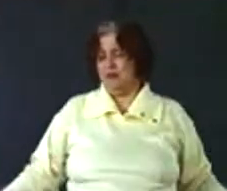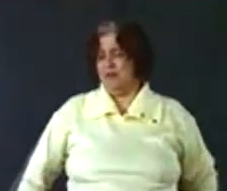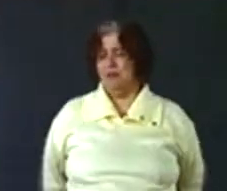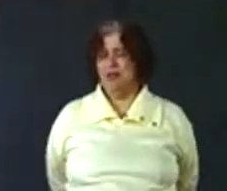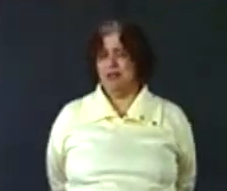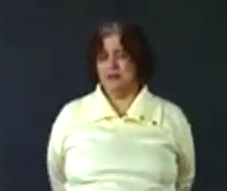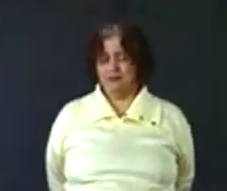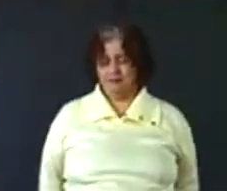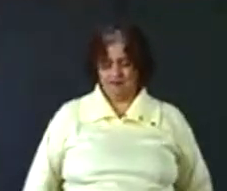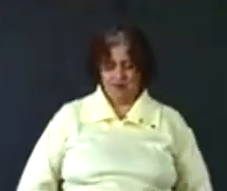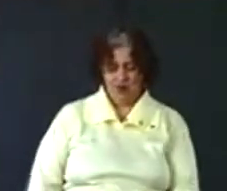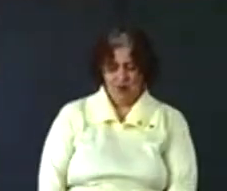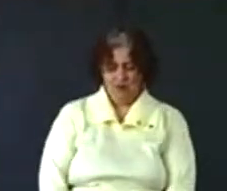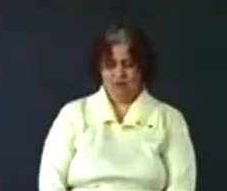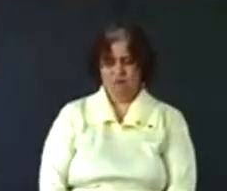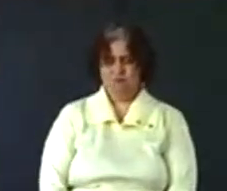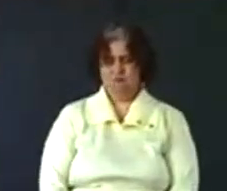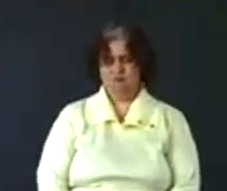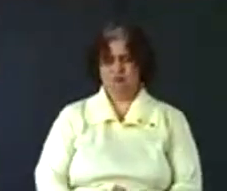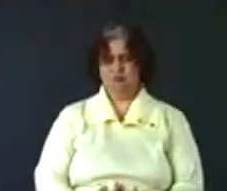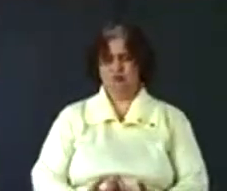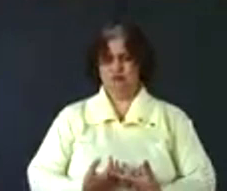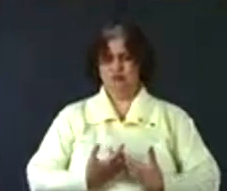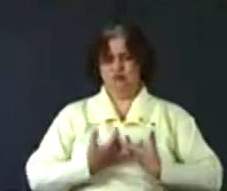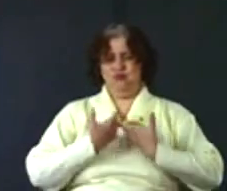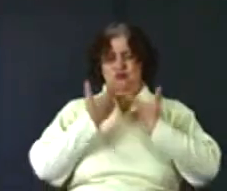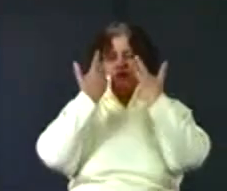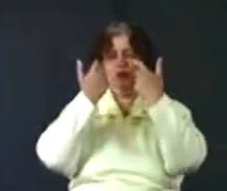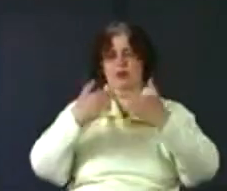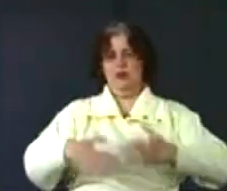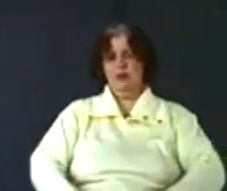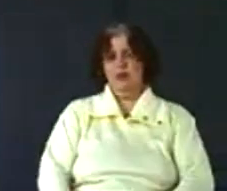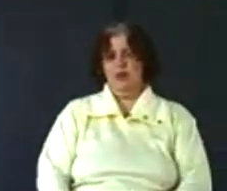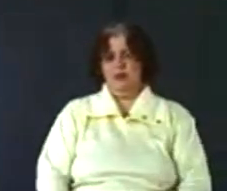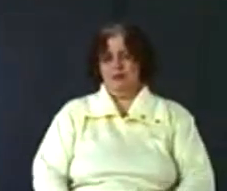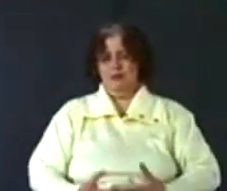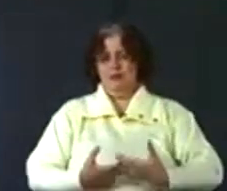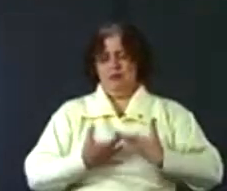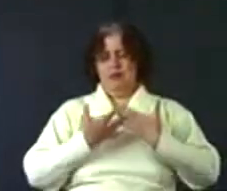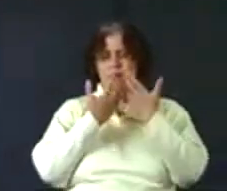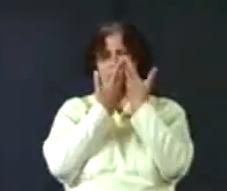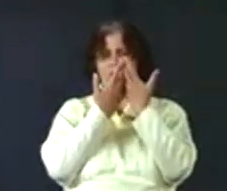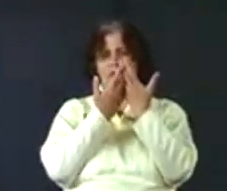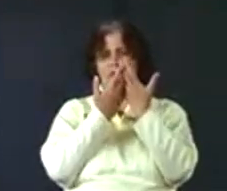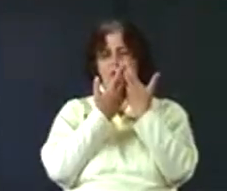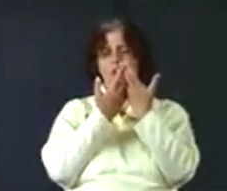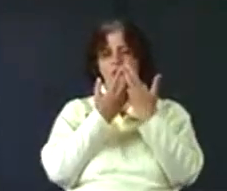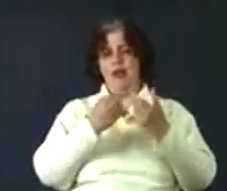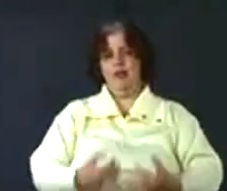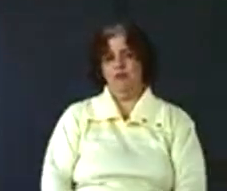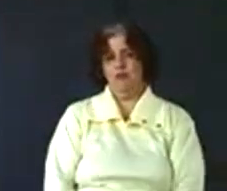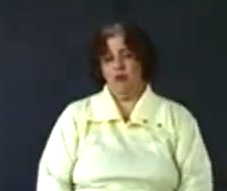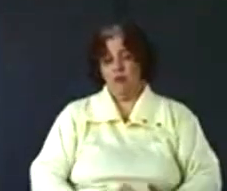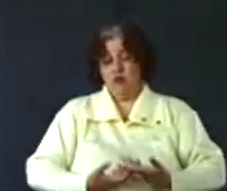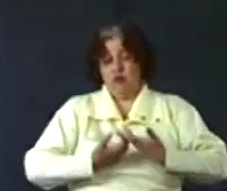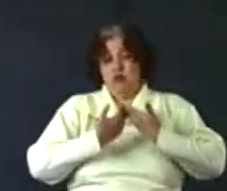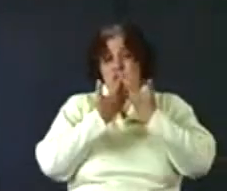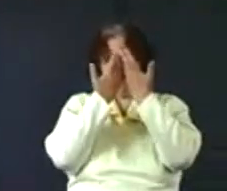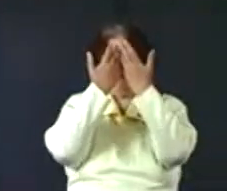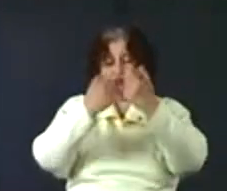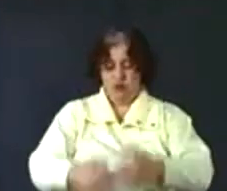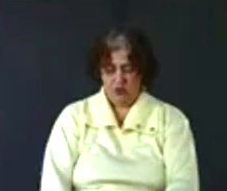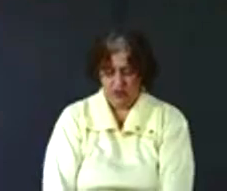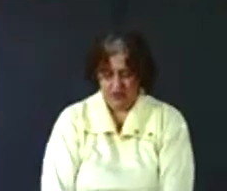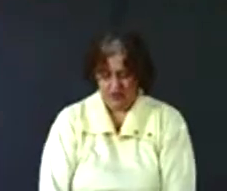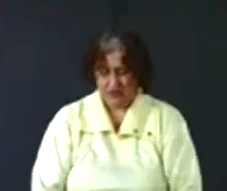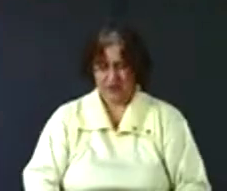ia consumir o seu corpo, duraria apenas alguns instantes, depois ia se dissipar. Mas o fogo da eternidade, para aqueles